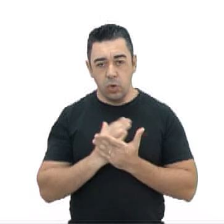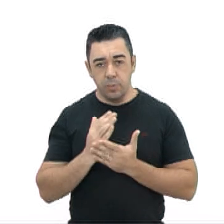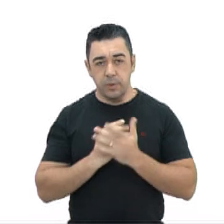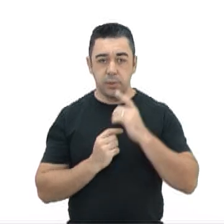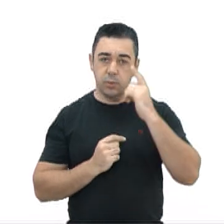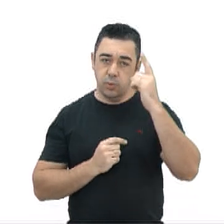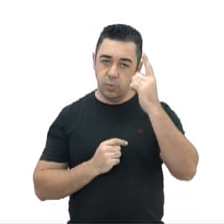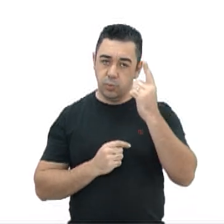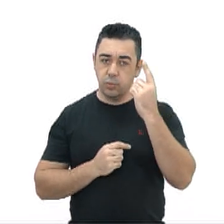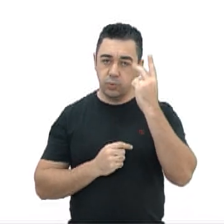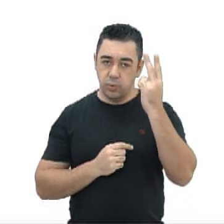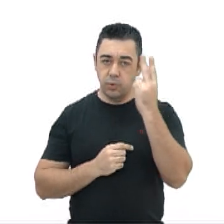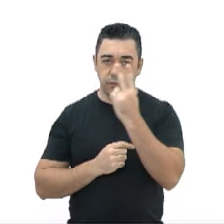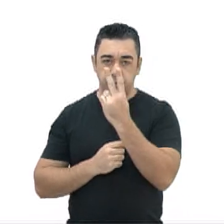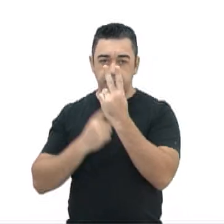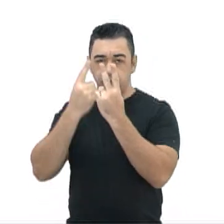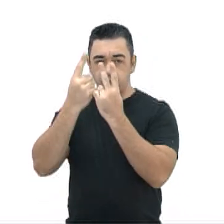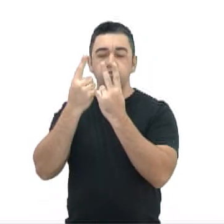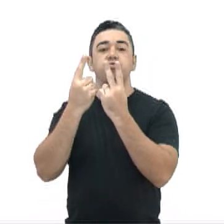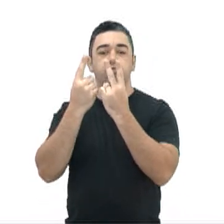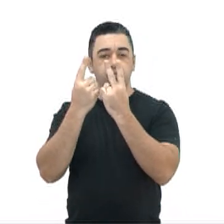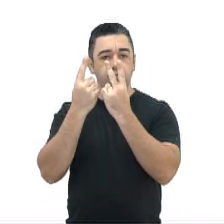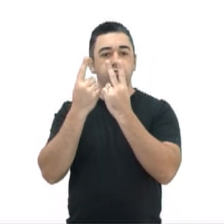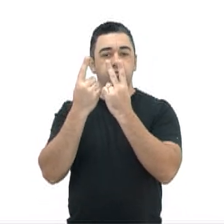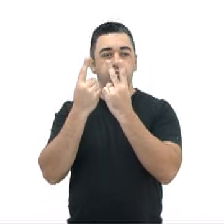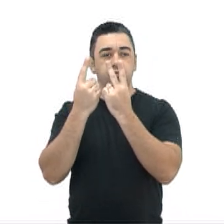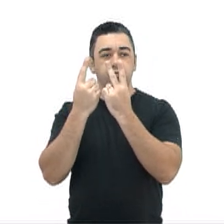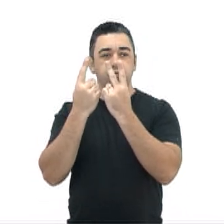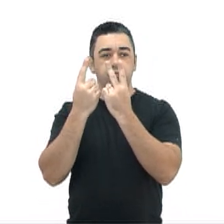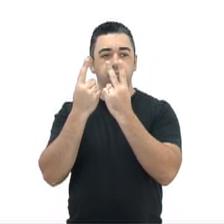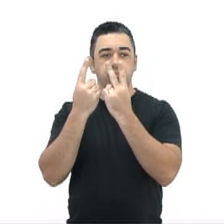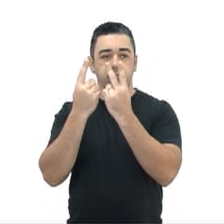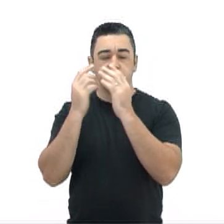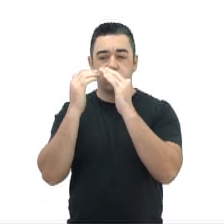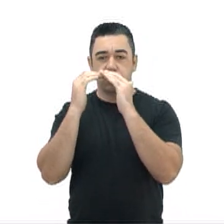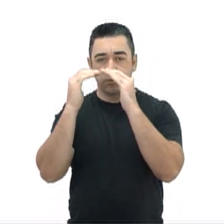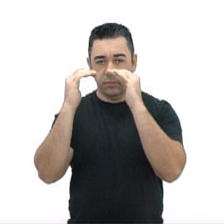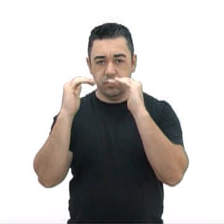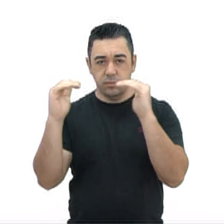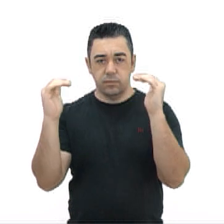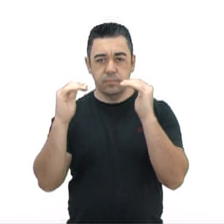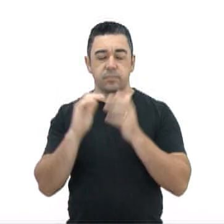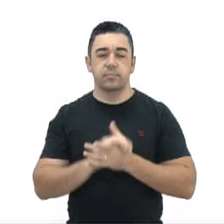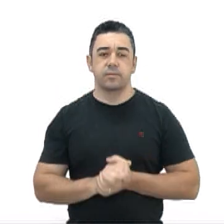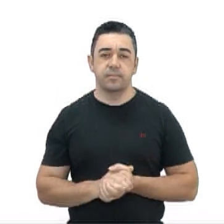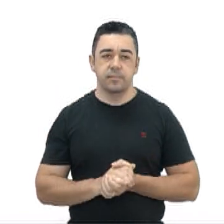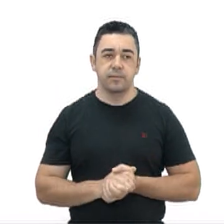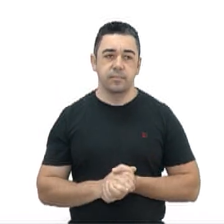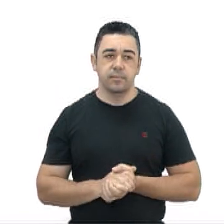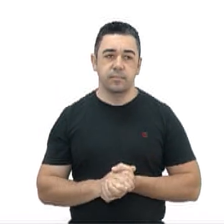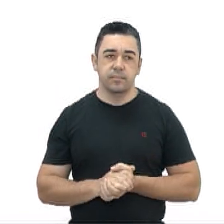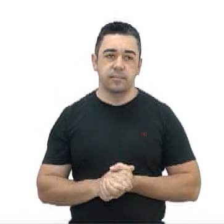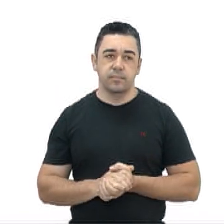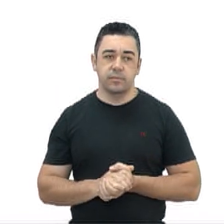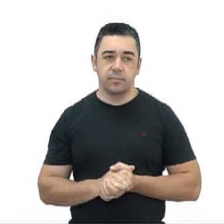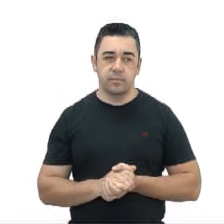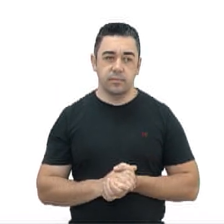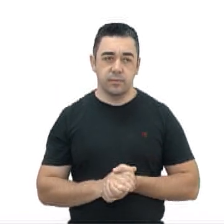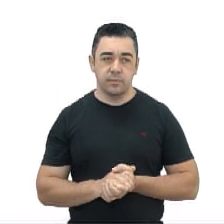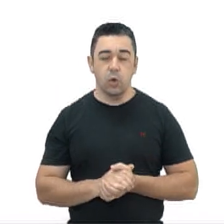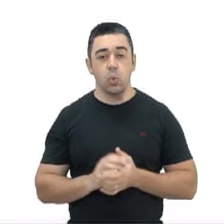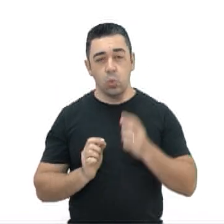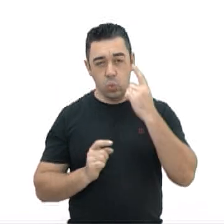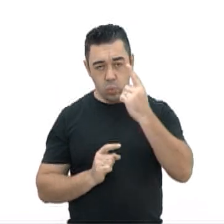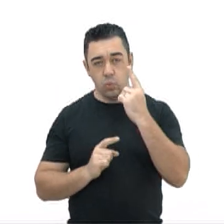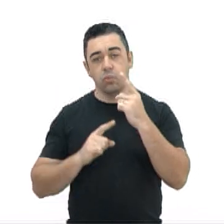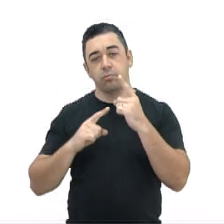Aí eu acrescento 2 zeros do lado 1, virou 100. Qual é o número que eu vou subtrair do 100? Eu faço 1